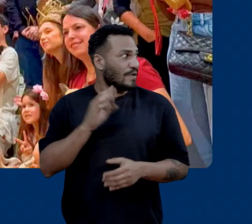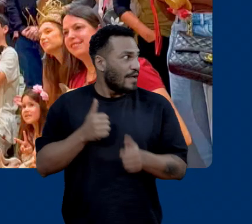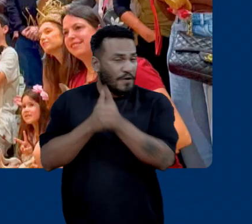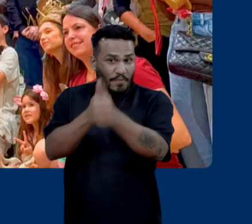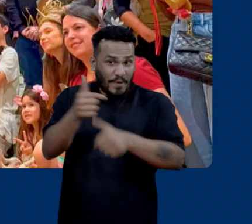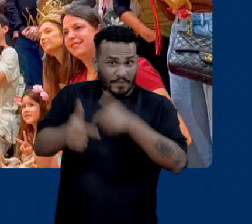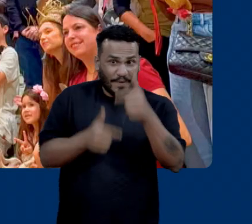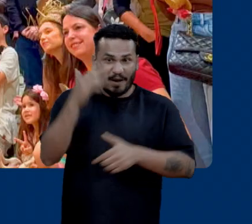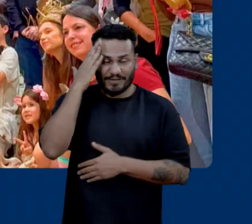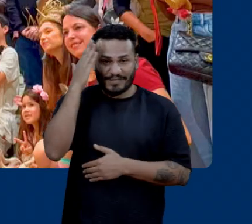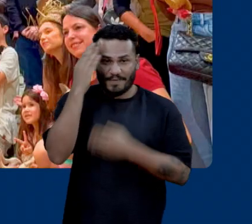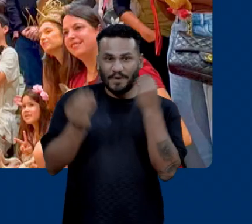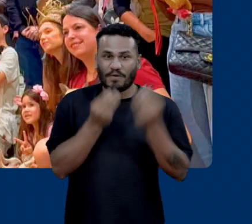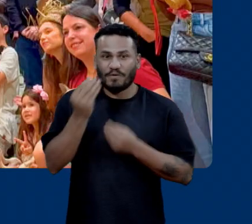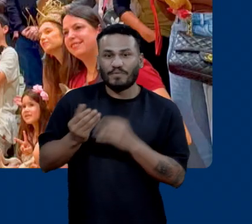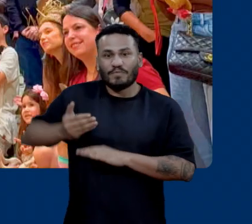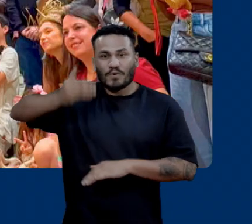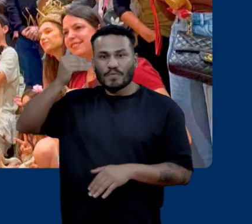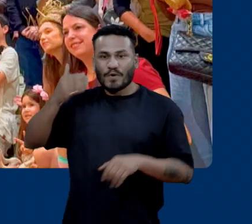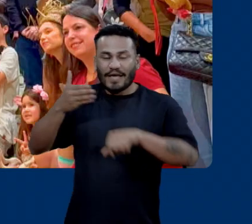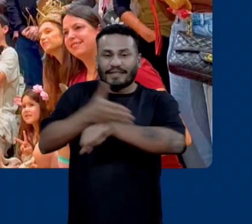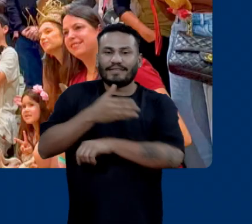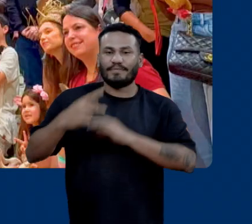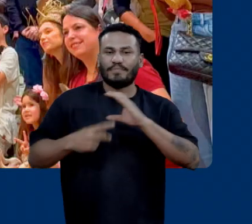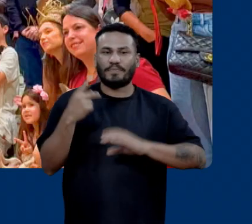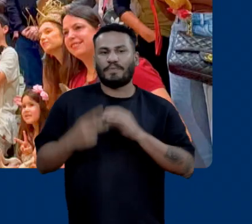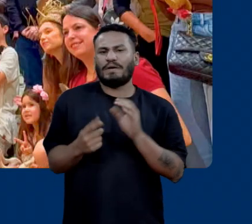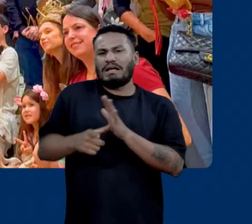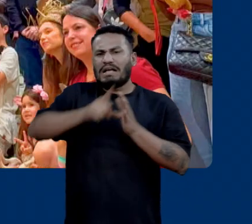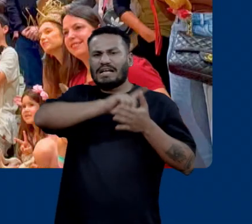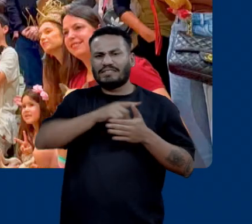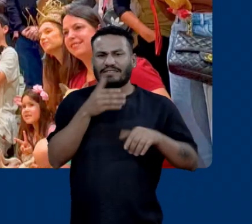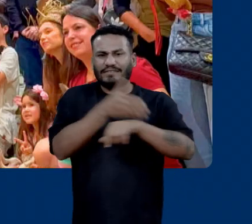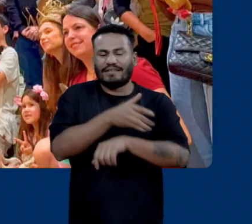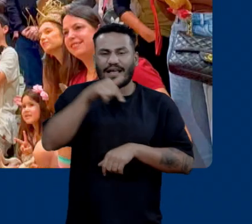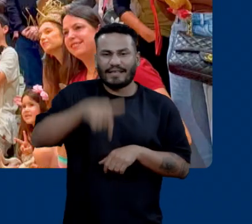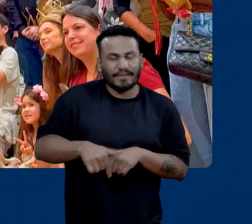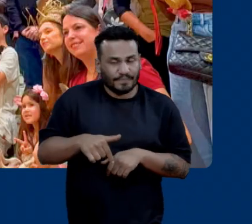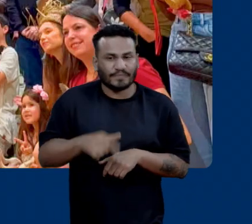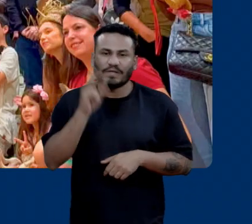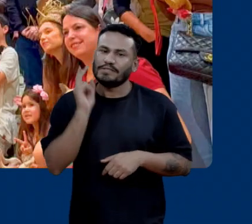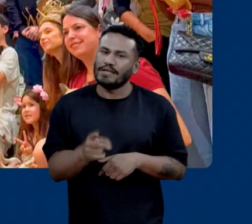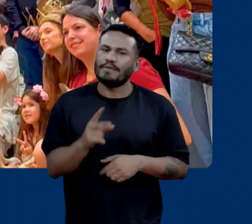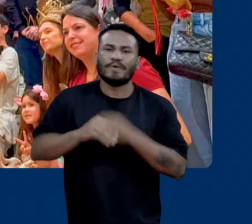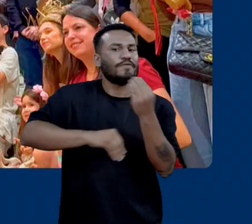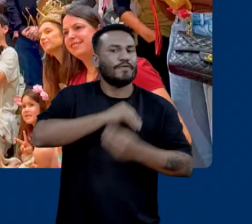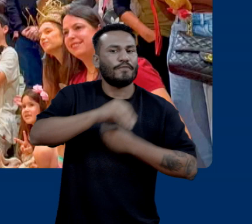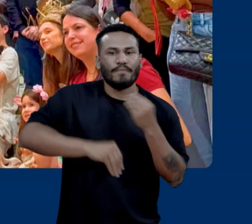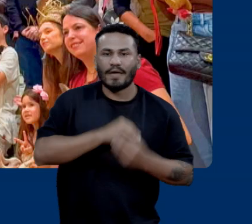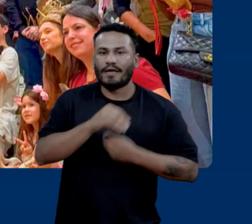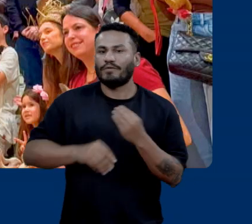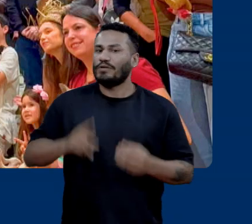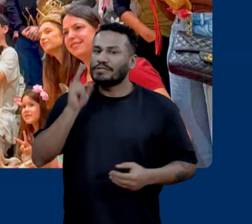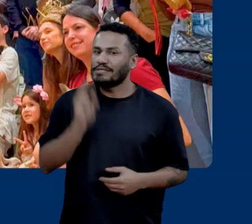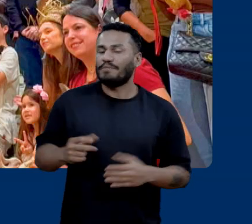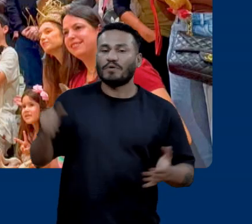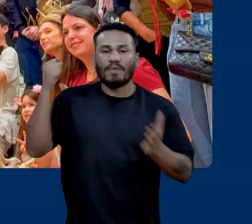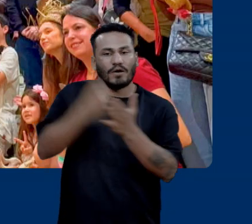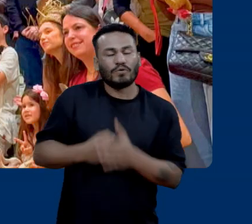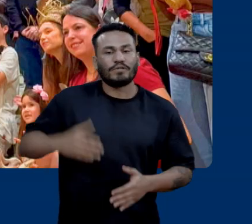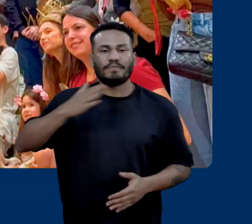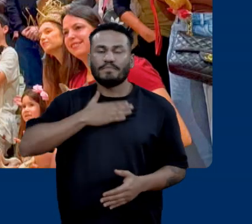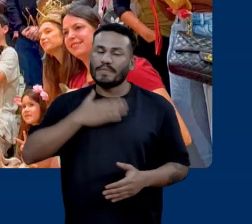trabalho sabe, como eu, desde o momento que eu entrei nessa casa, aliás, muito antes de entrar nessa casa, sempre foi um envolvimento meu, e sempre foi uma luta